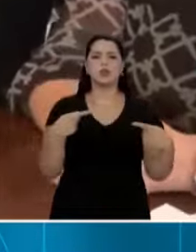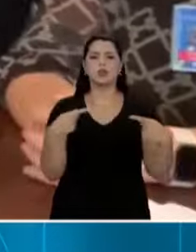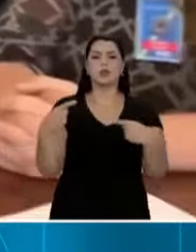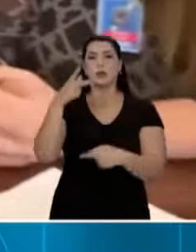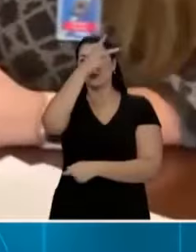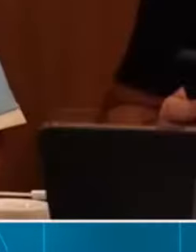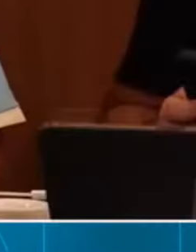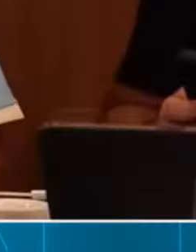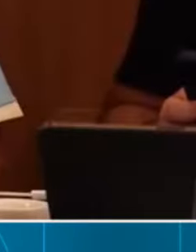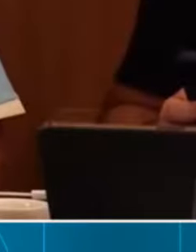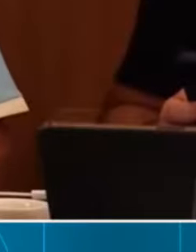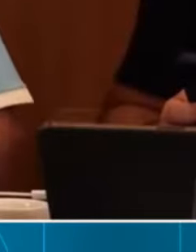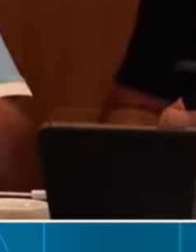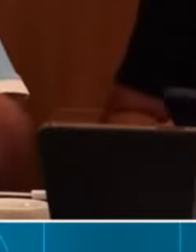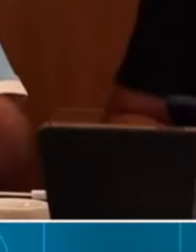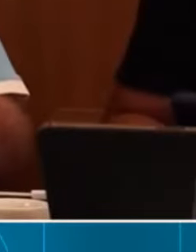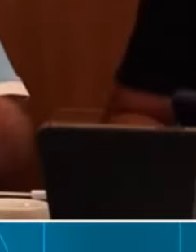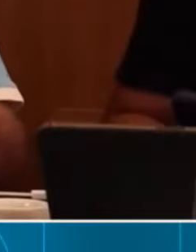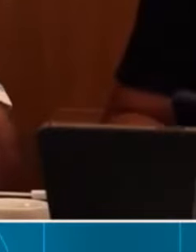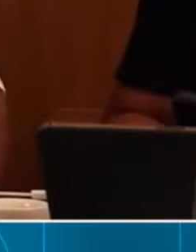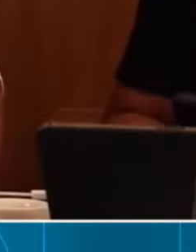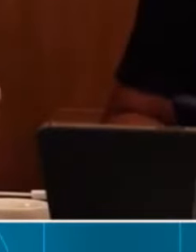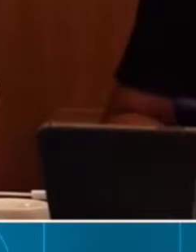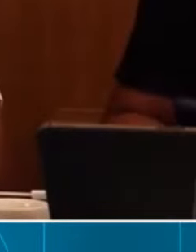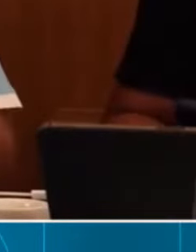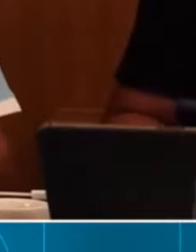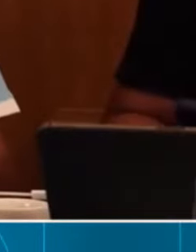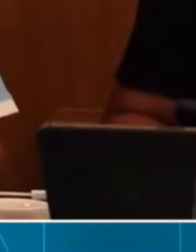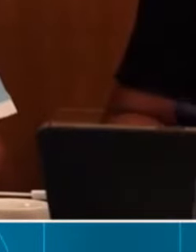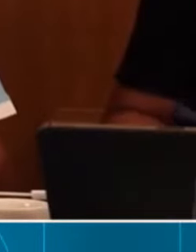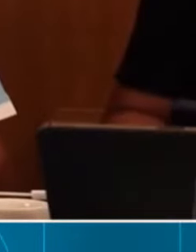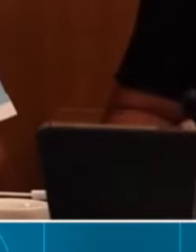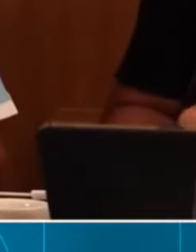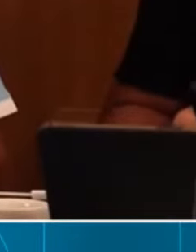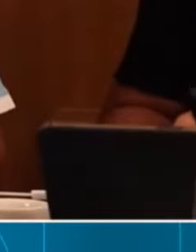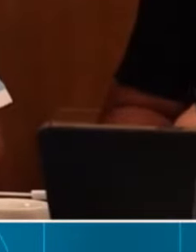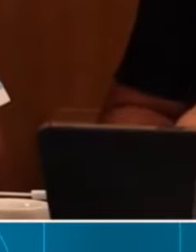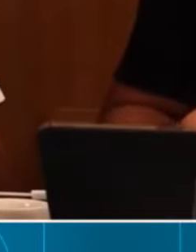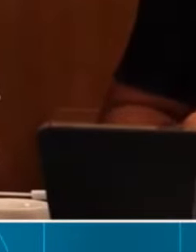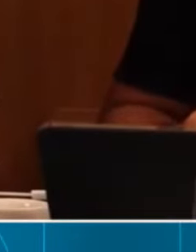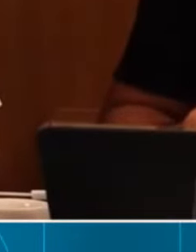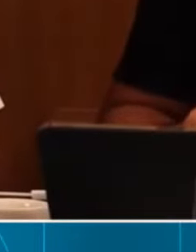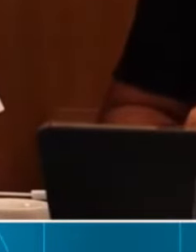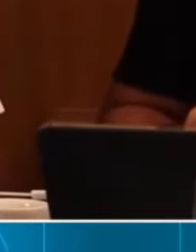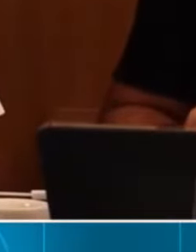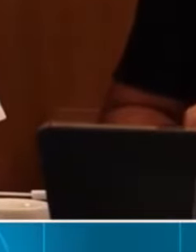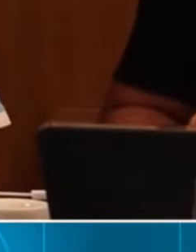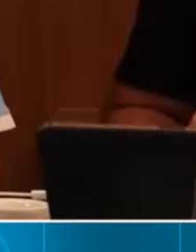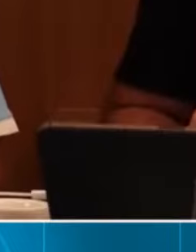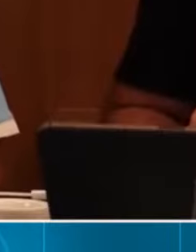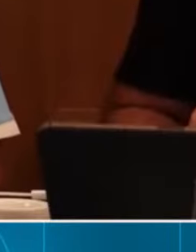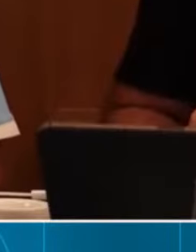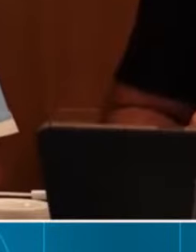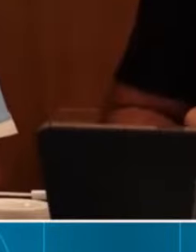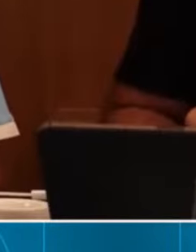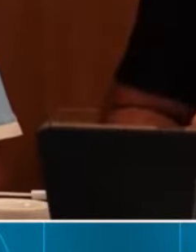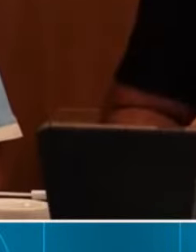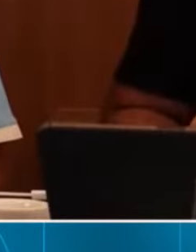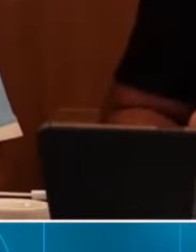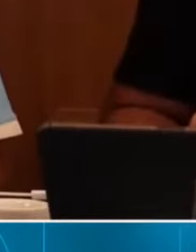Boulos por uma diferença de menos de um ponto percentual, ou seja, cerca de 56 mil votos. Abre